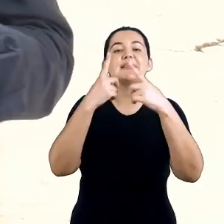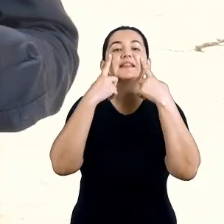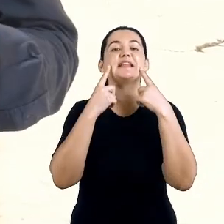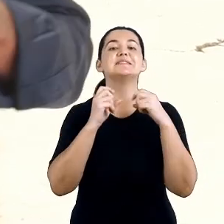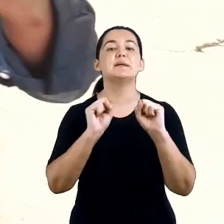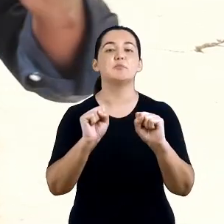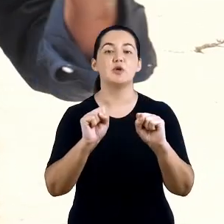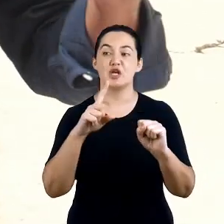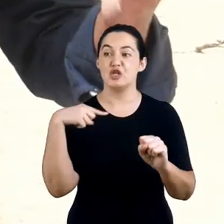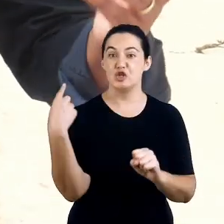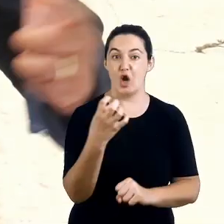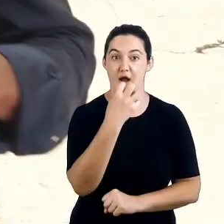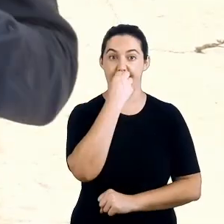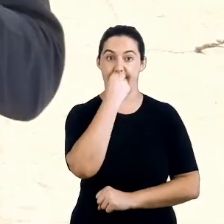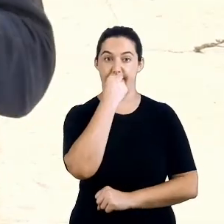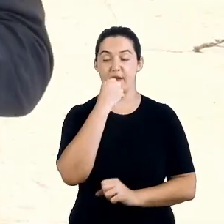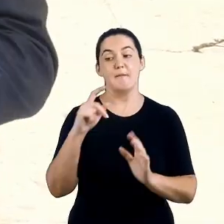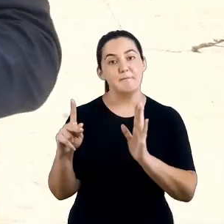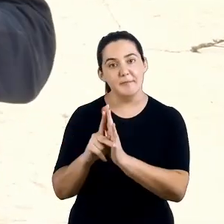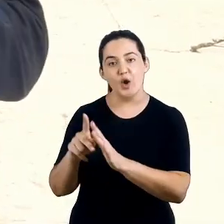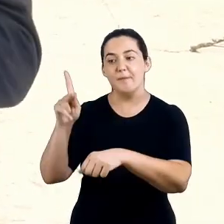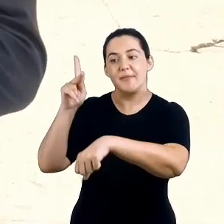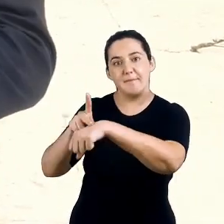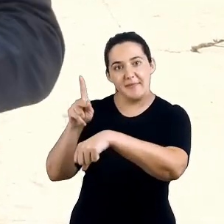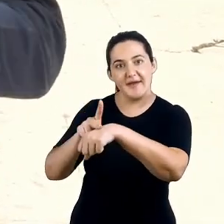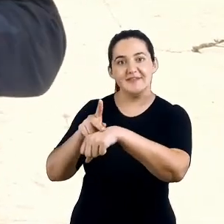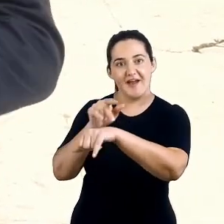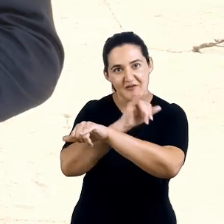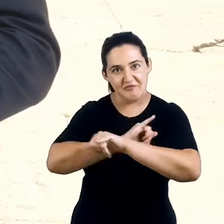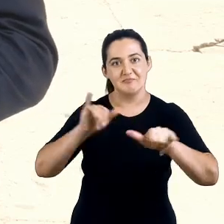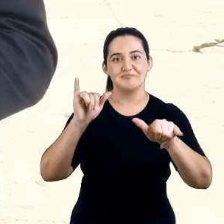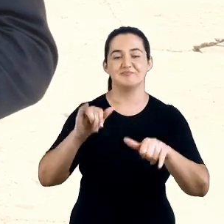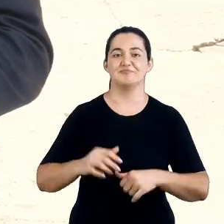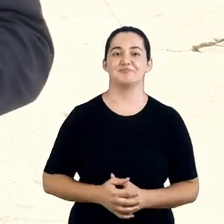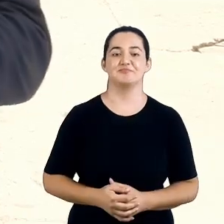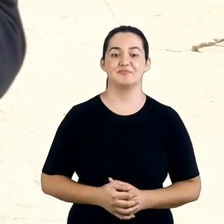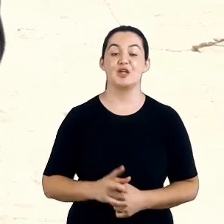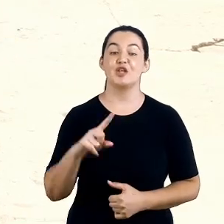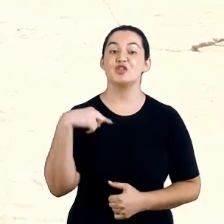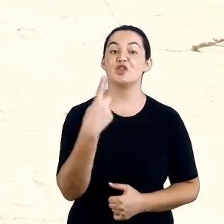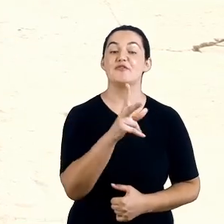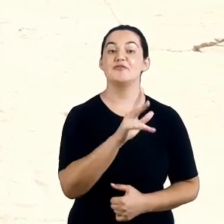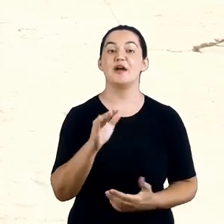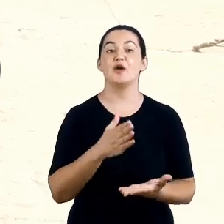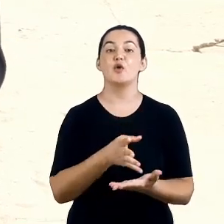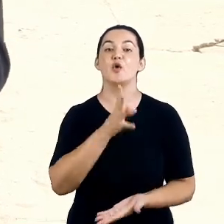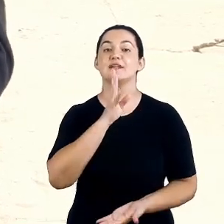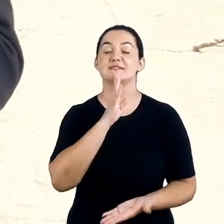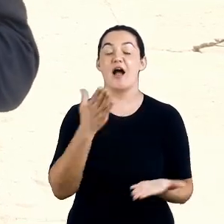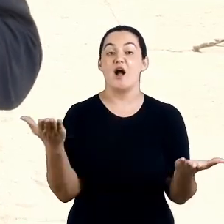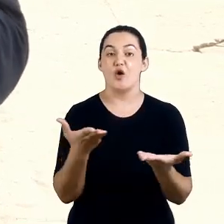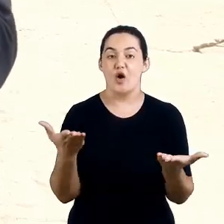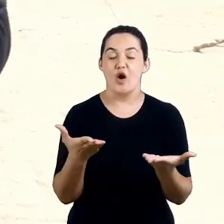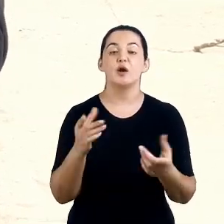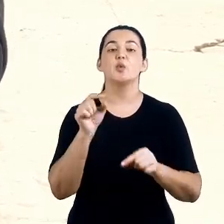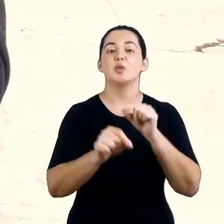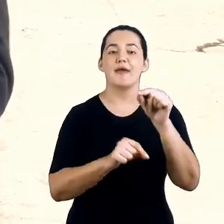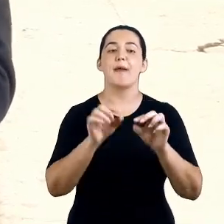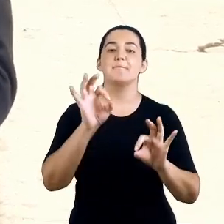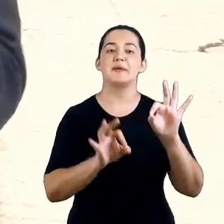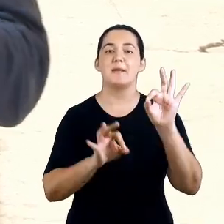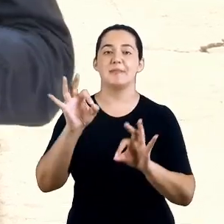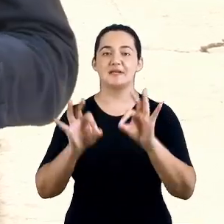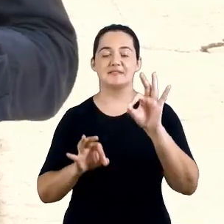Como Jesus falou, ainda que eles se calem, as próprias pedras clamarão. E o que nós vamos conhecer agora também é a